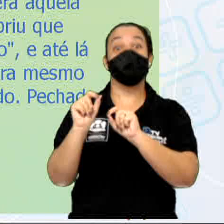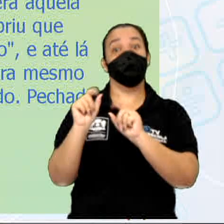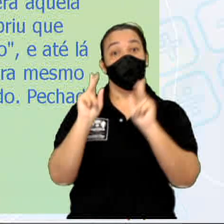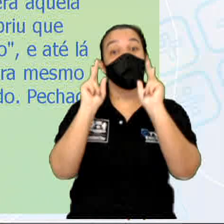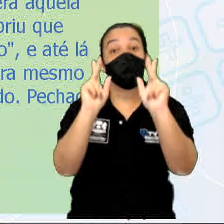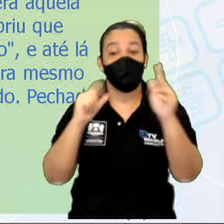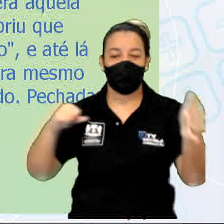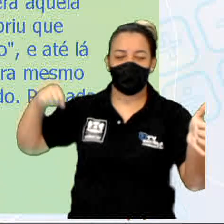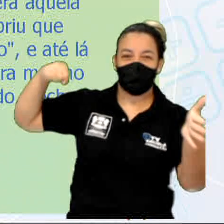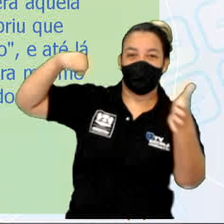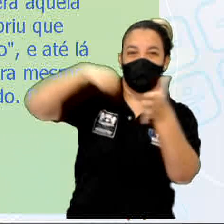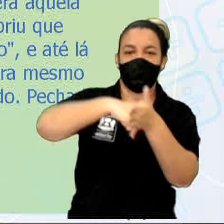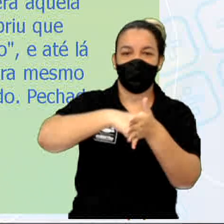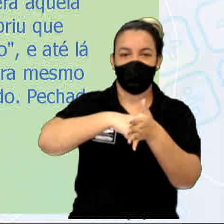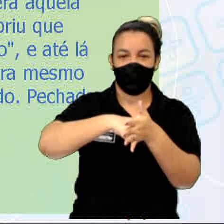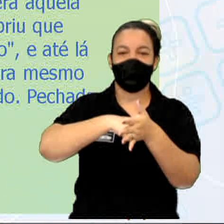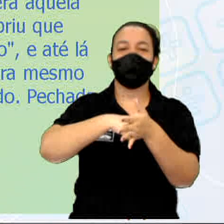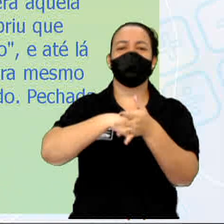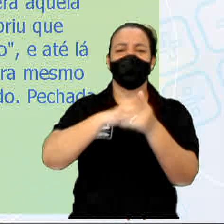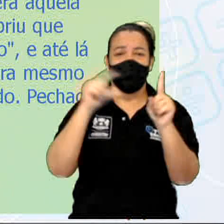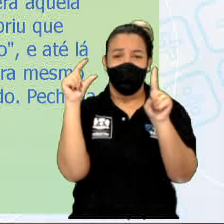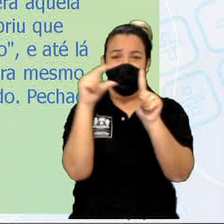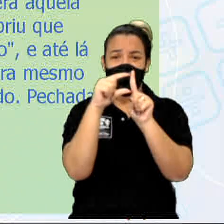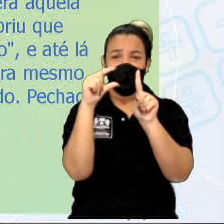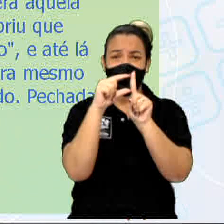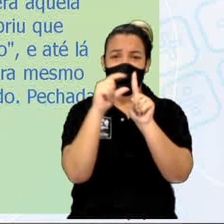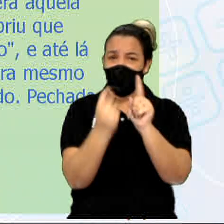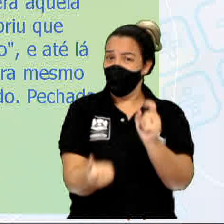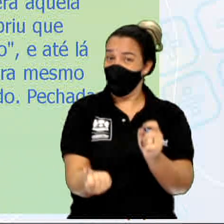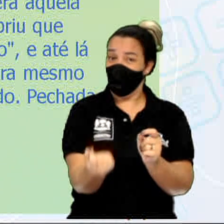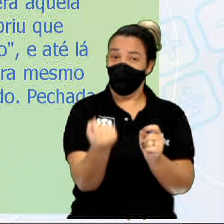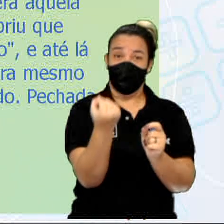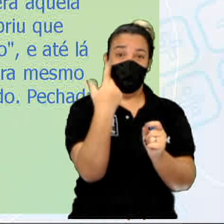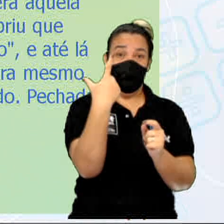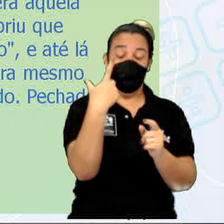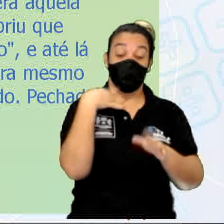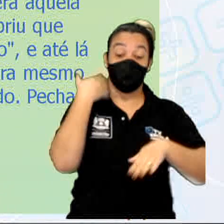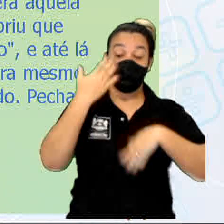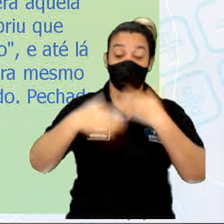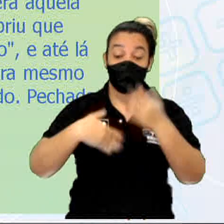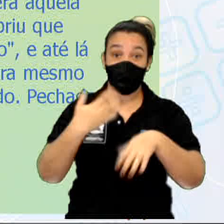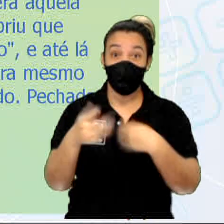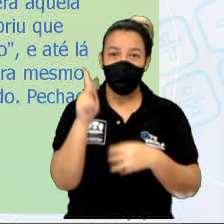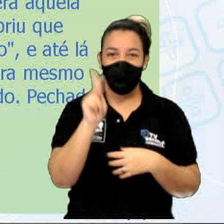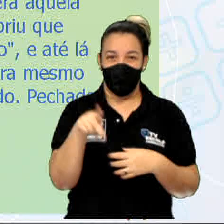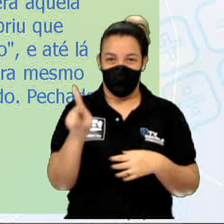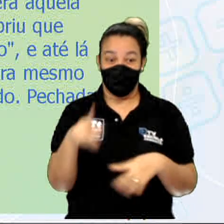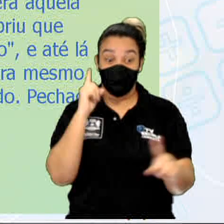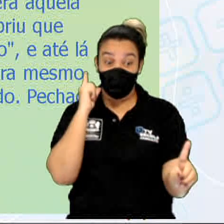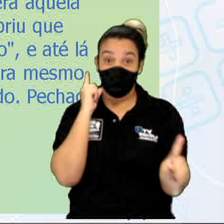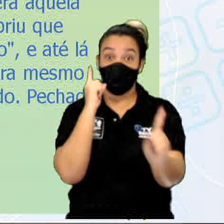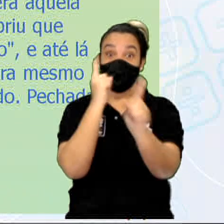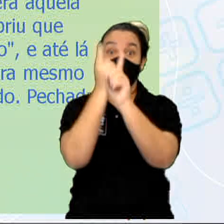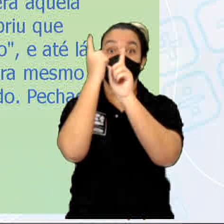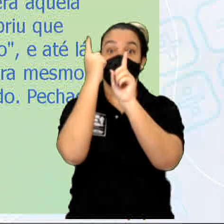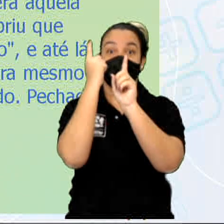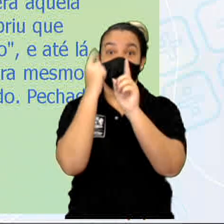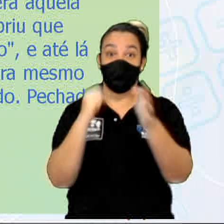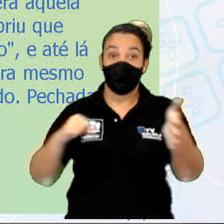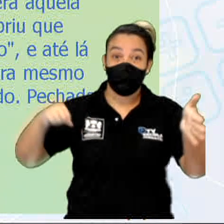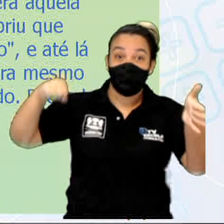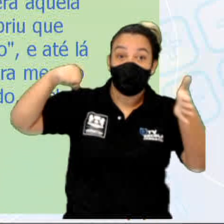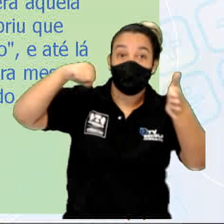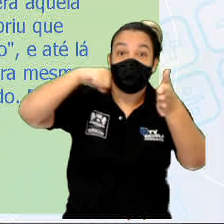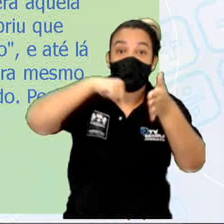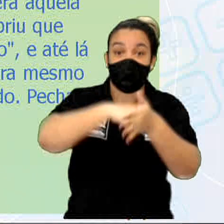estranha palavra? Só muitos dias depois, a professora descobriu que peixar vinha do espanhol e queria dizer bateu